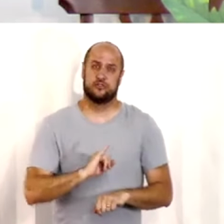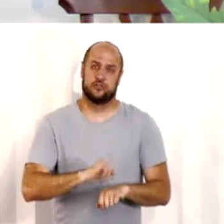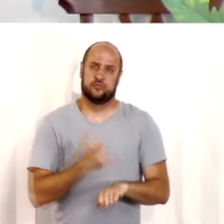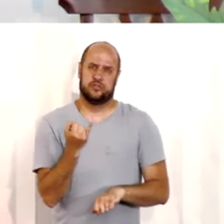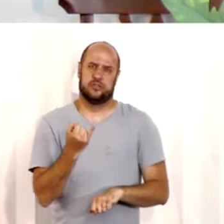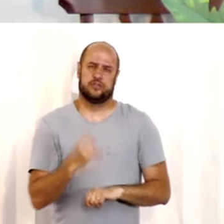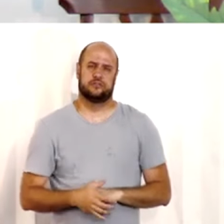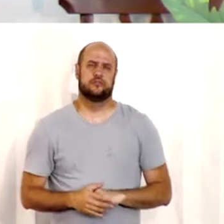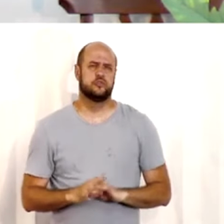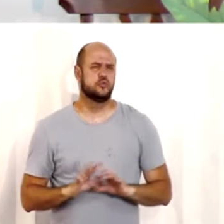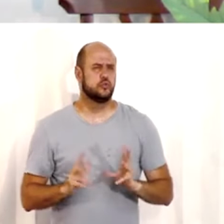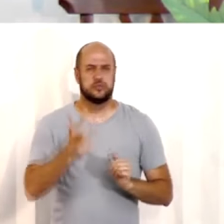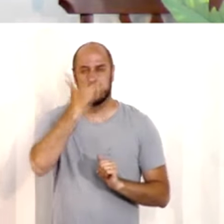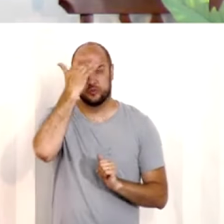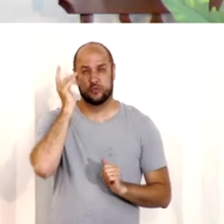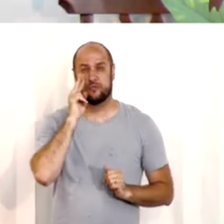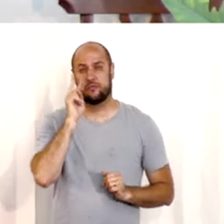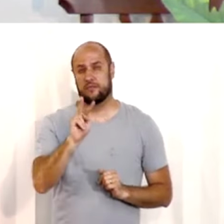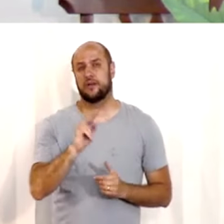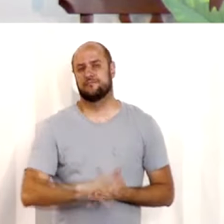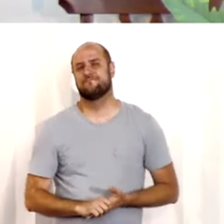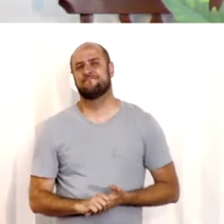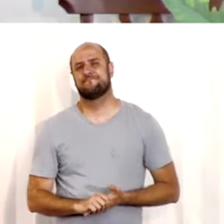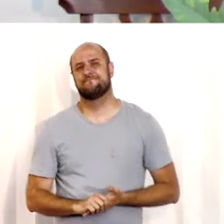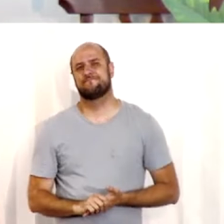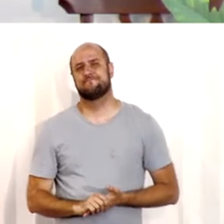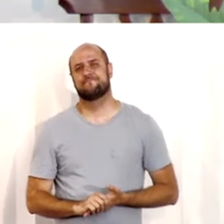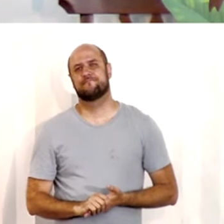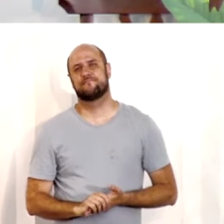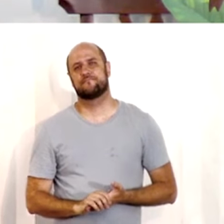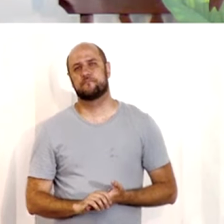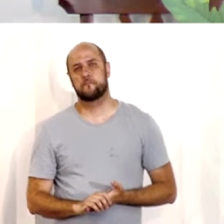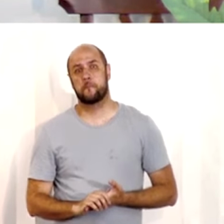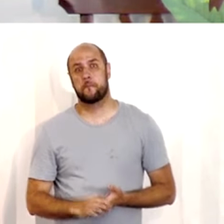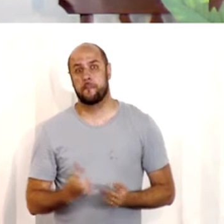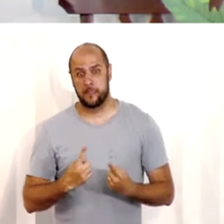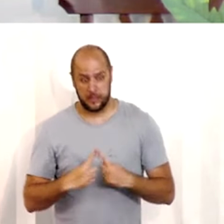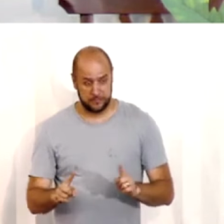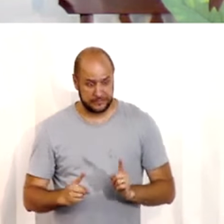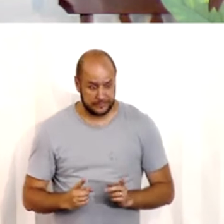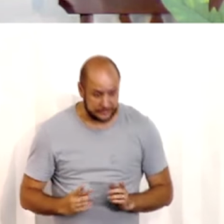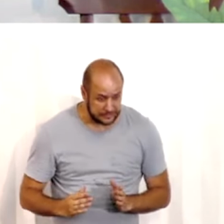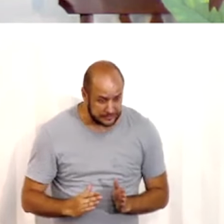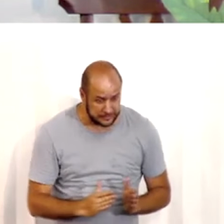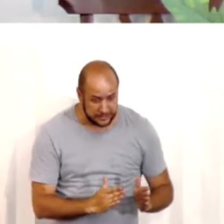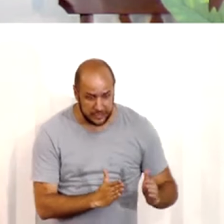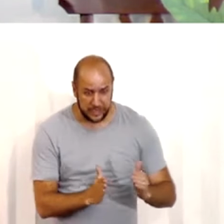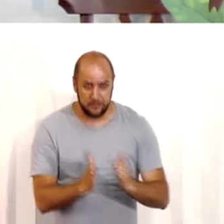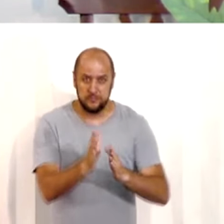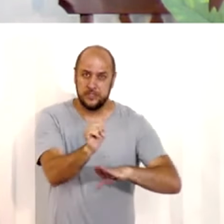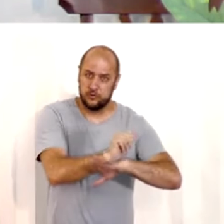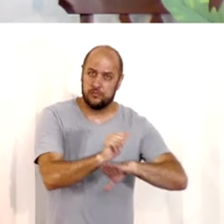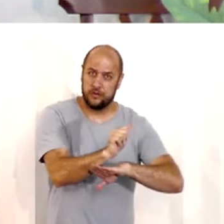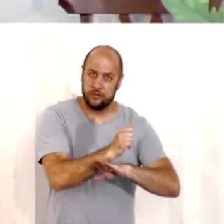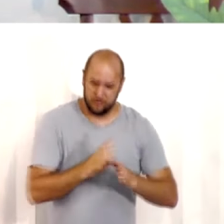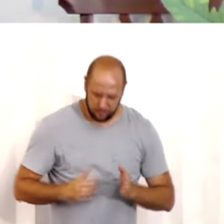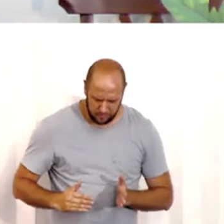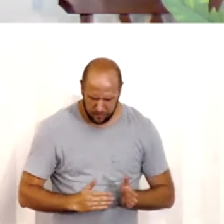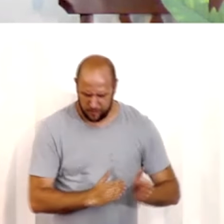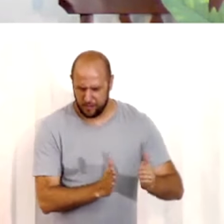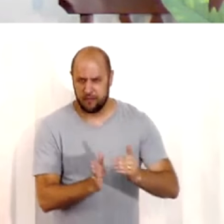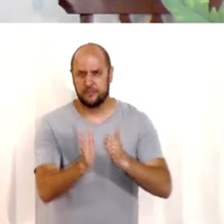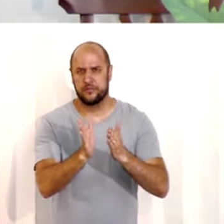todos poderiam ver. É isso. Mas a caminhada de Abraão diz muito sobre Abraão. O que dizer da